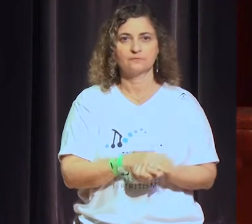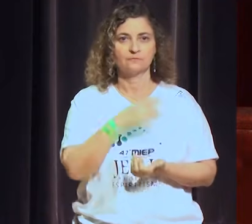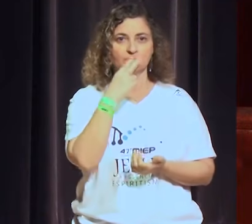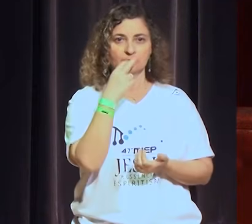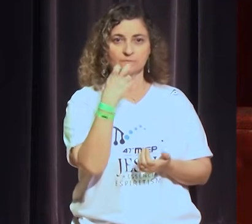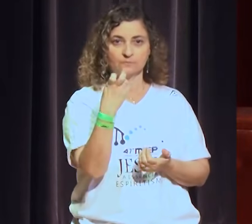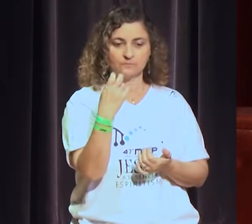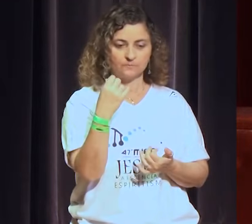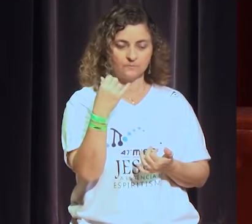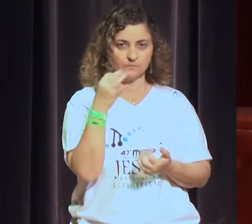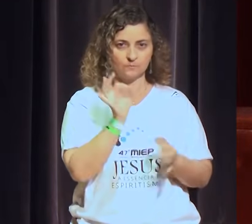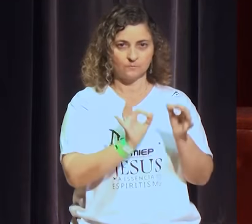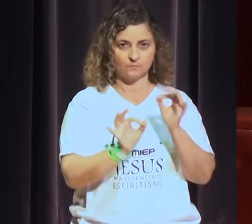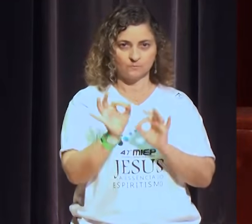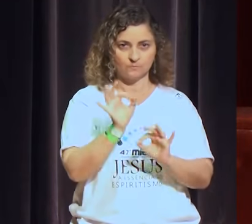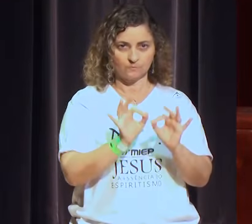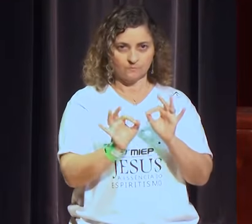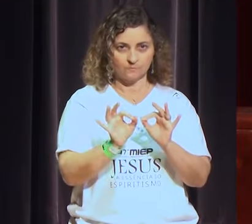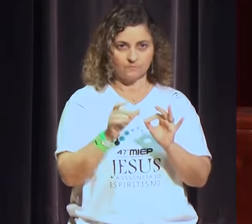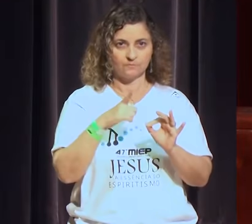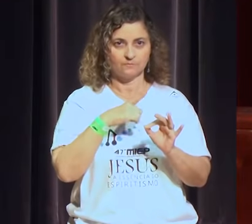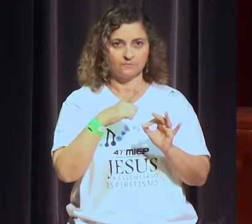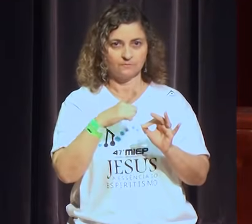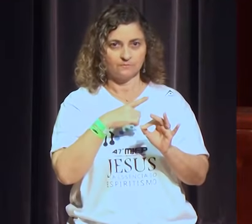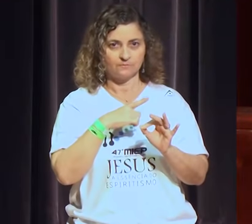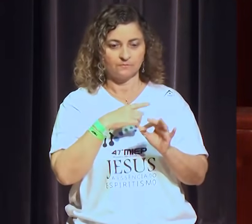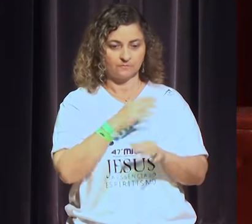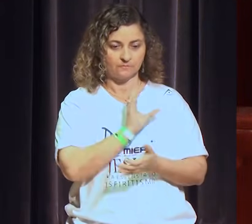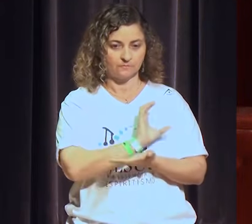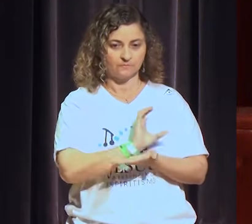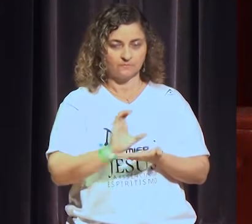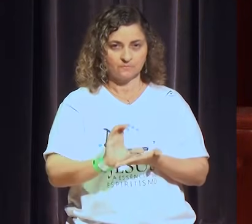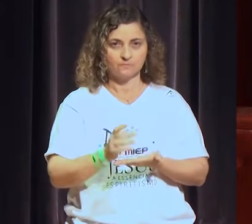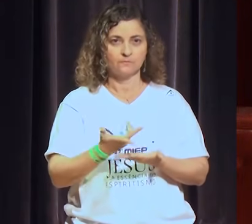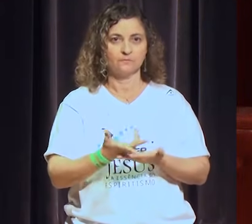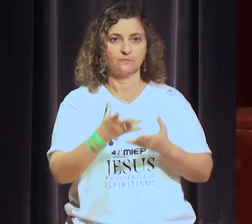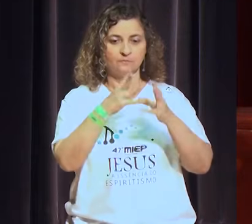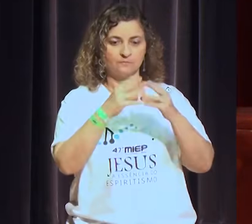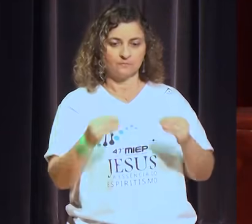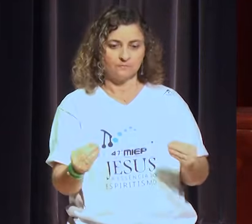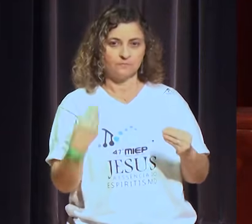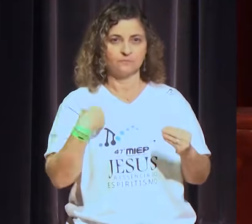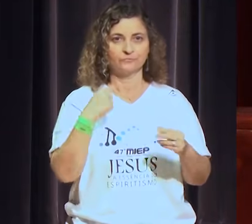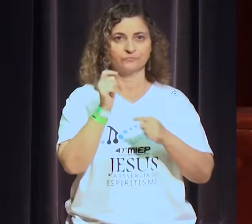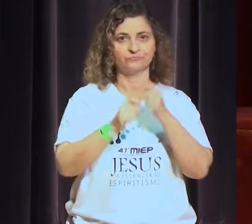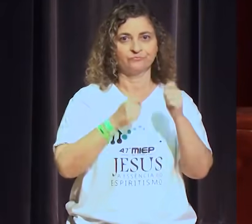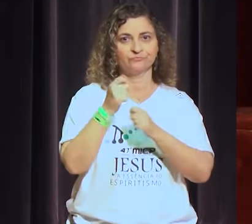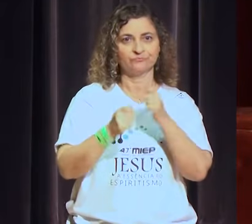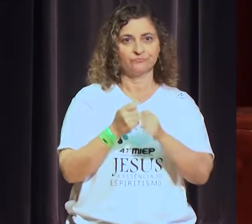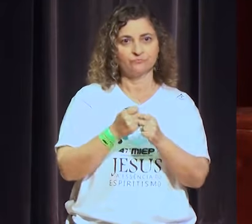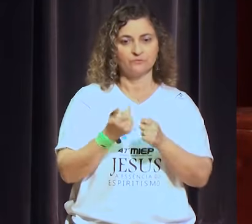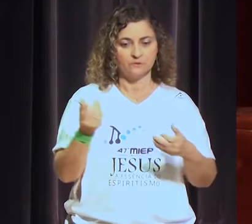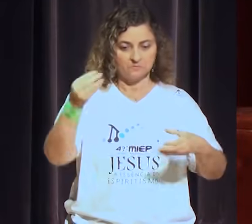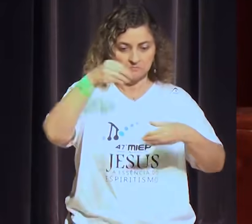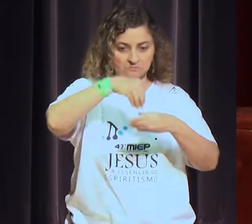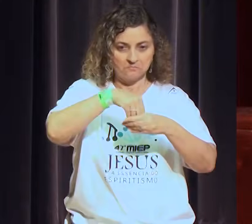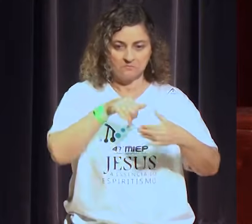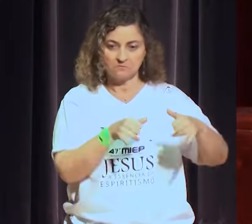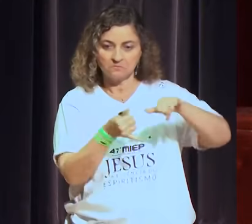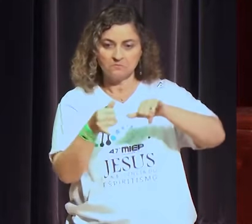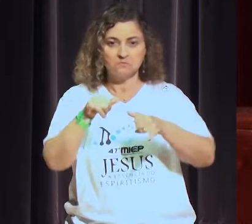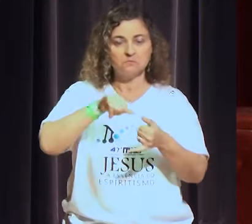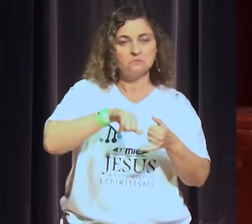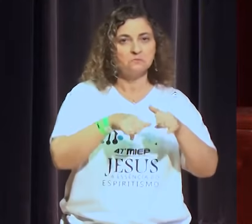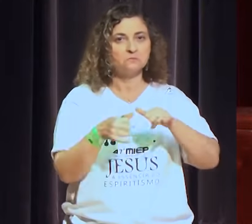quântica. Cura quântica. Economia quântica. Não é? Você tem